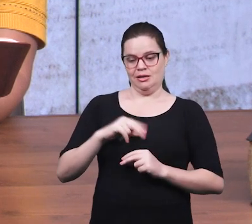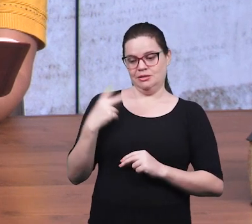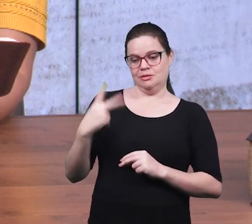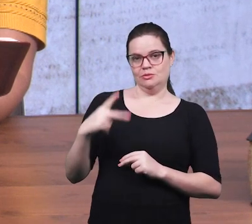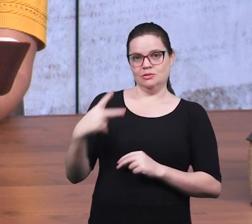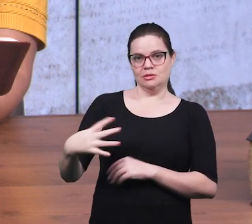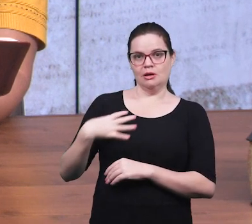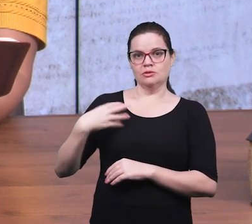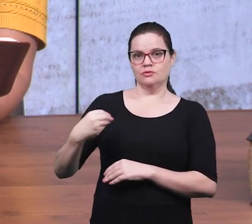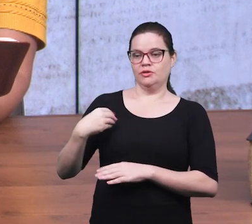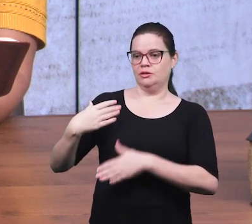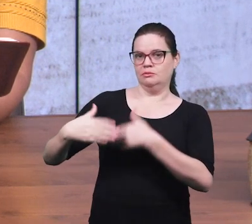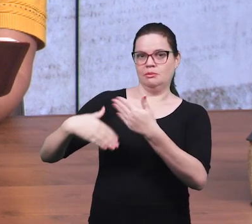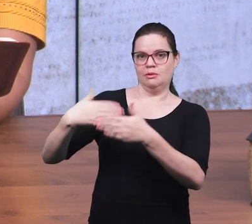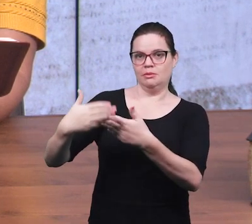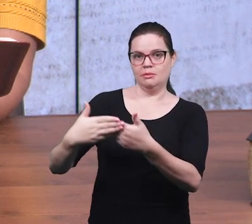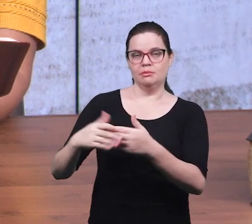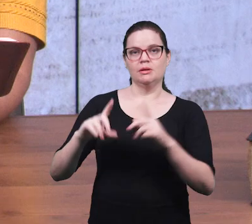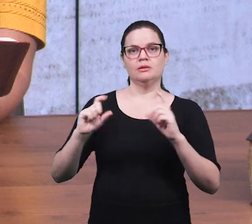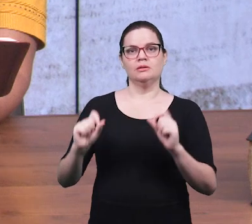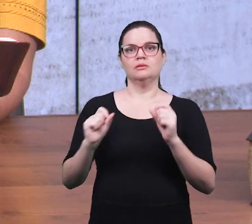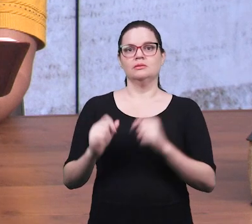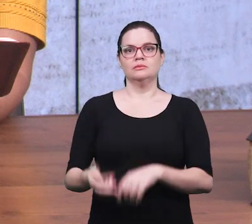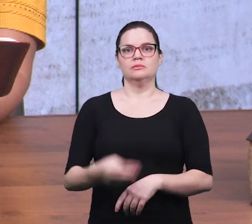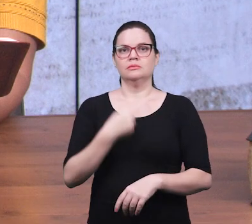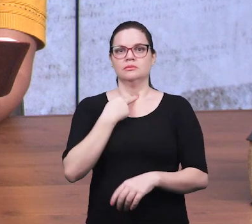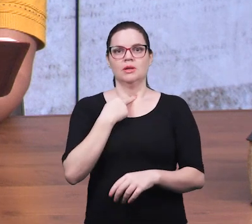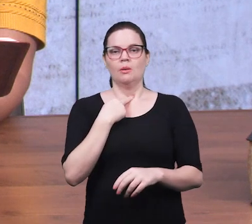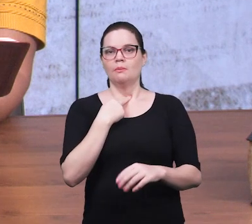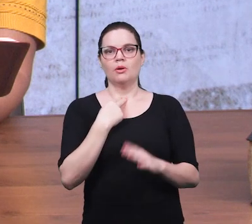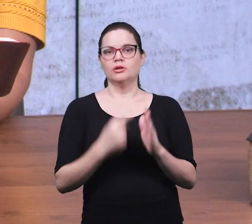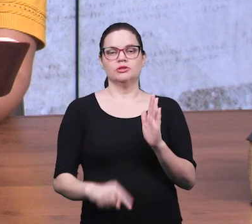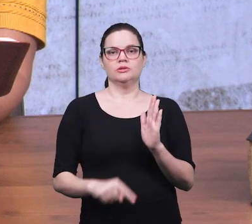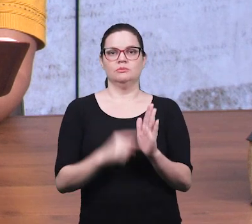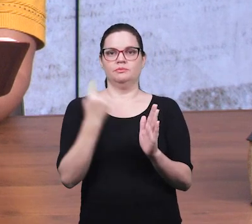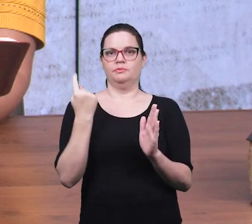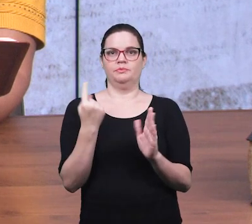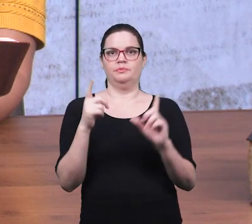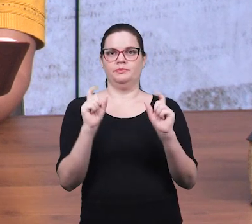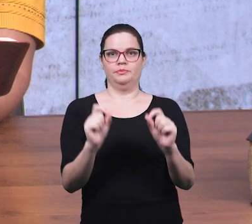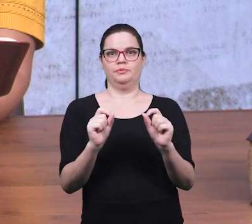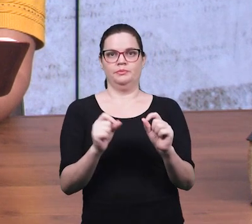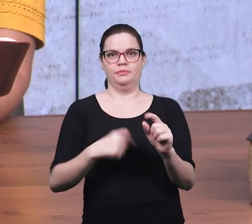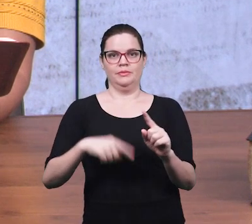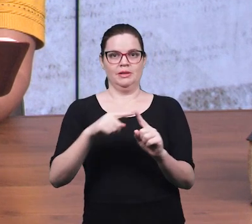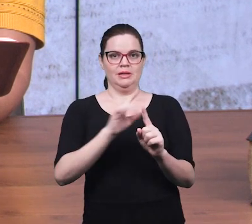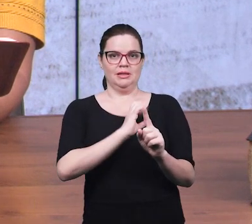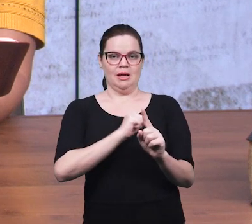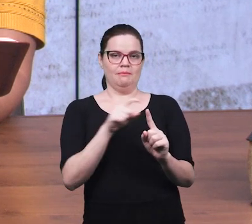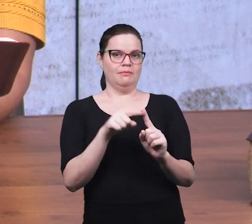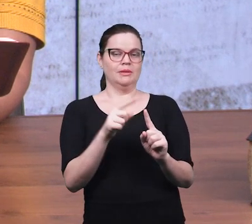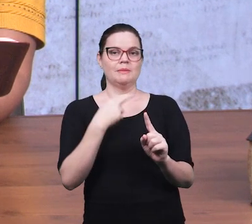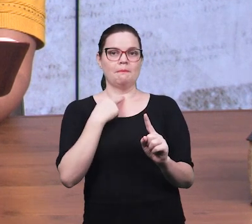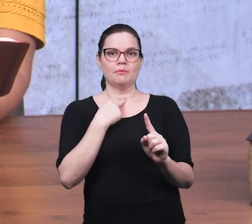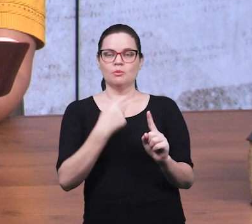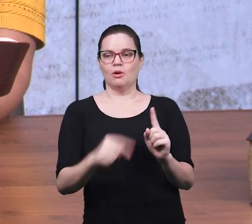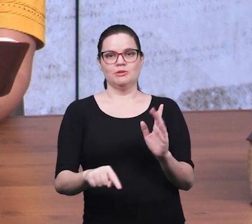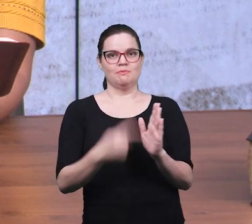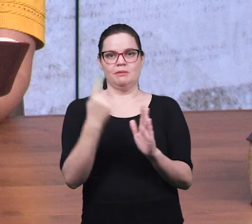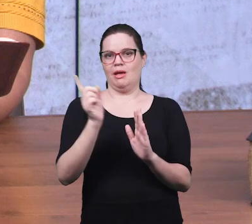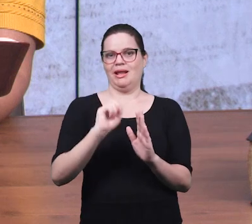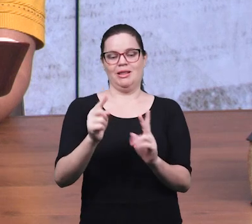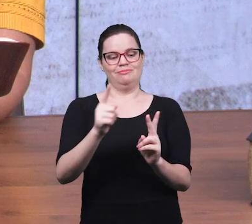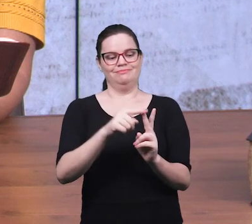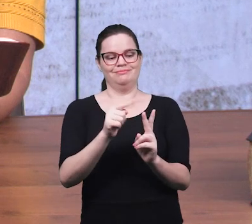que tiver, não poderá dar a primogenitura ao filho da amada, adiante